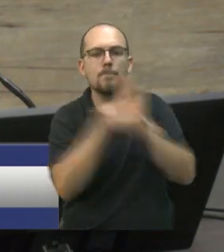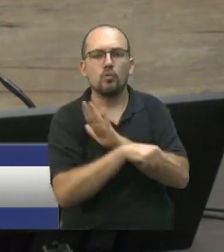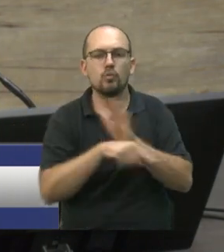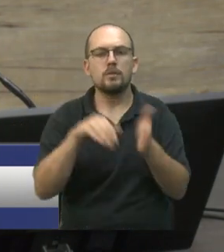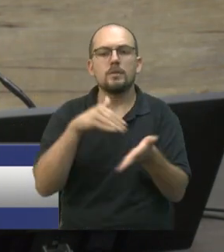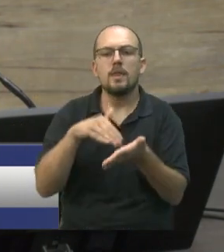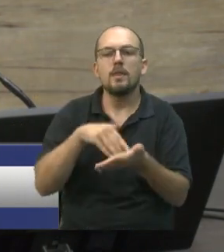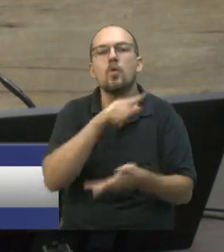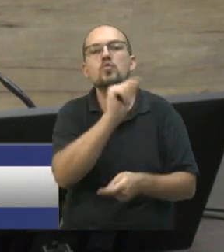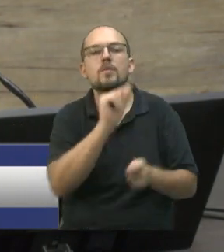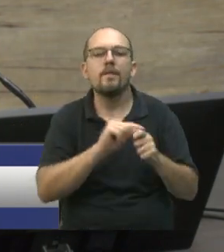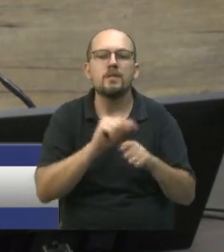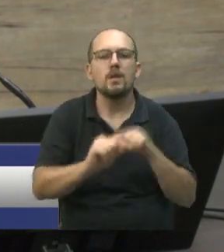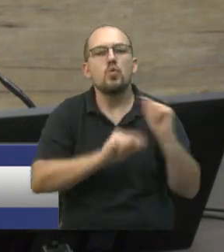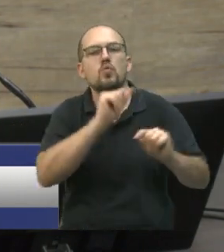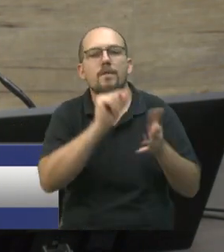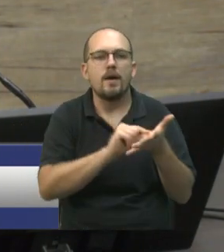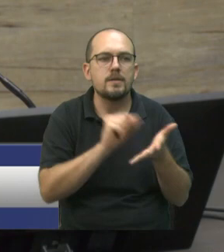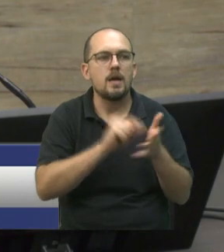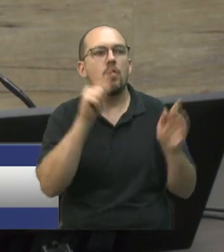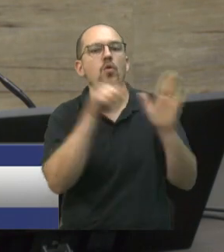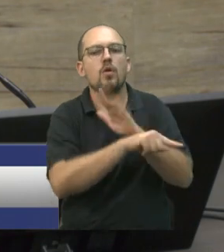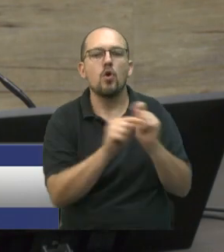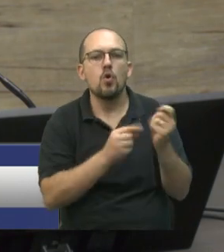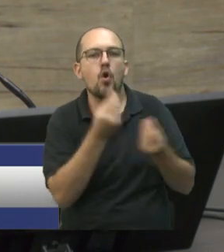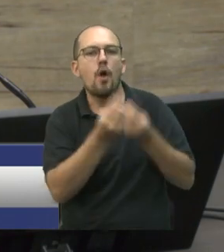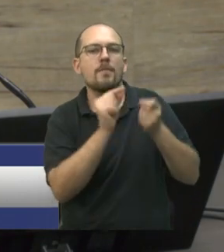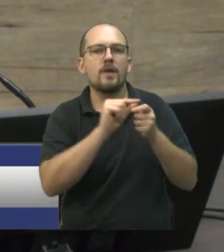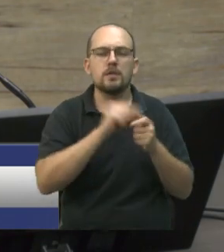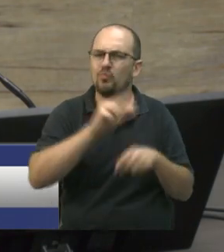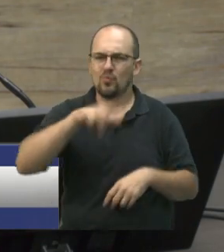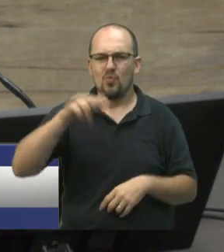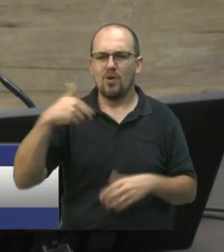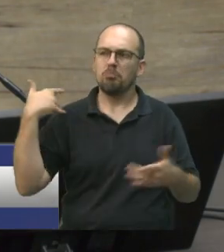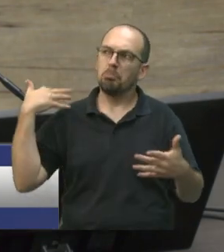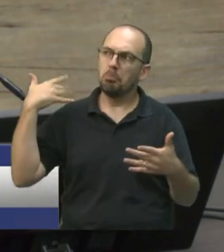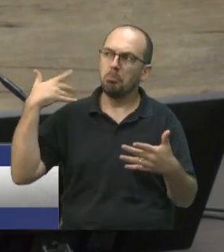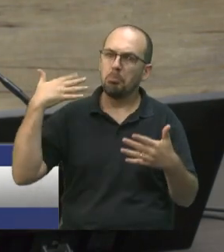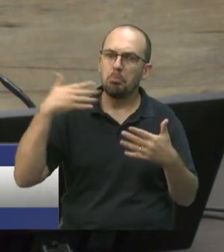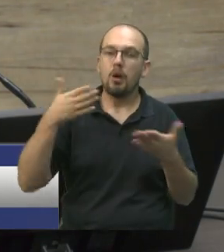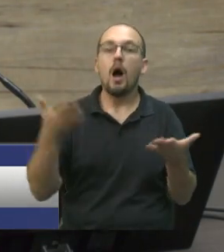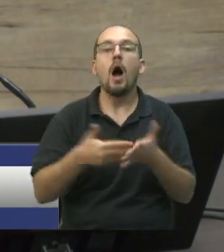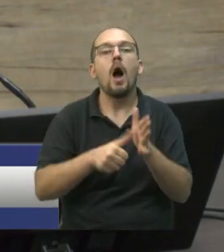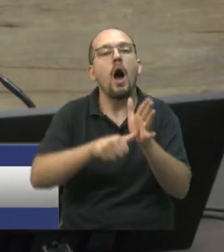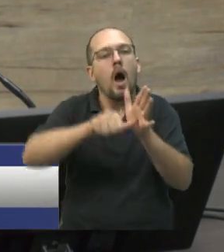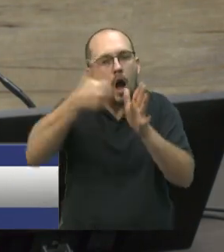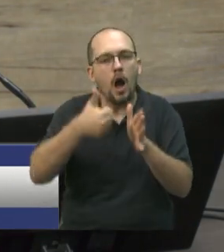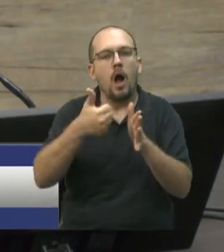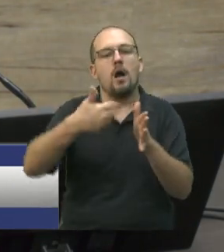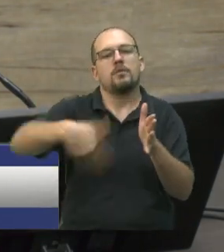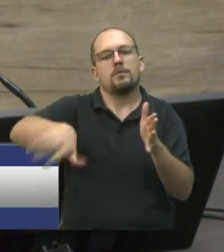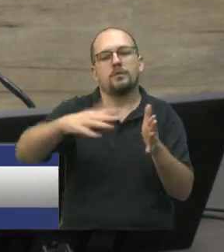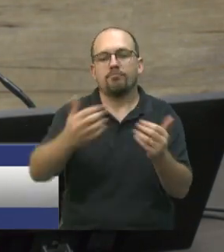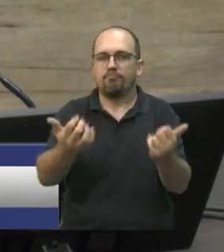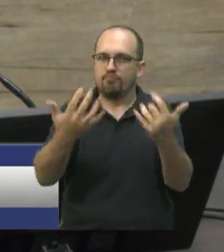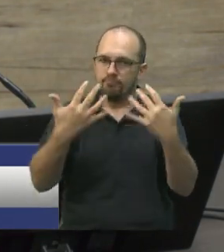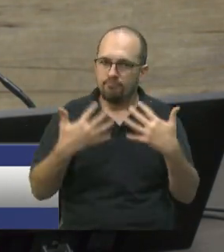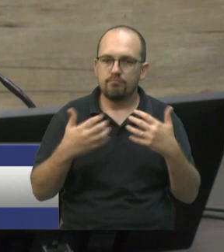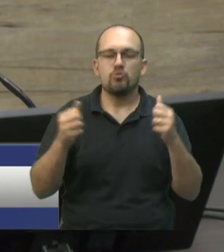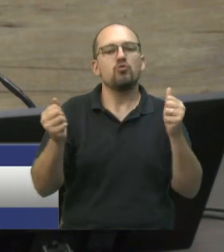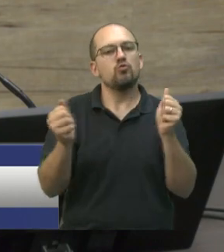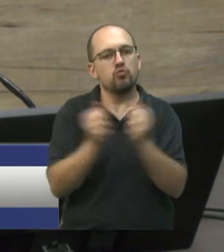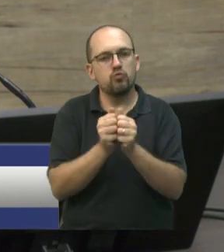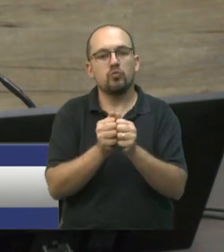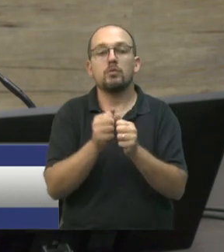ele deveria fazer, como deveria fazer e o que deveria. Então, isso é um ganho que vocês são também parte disso